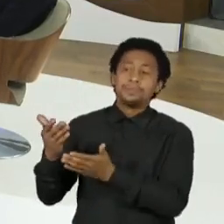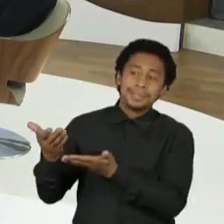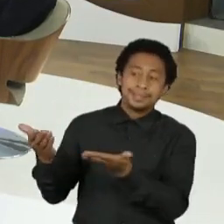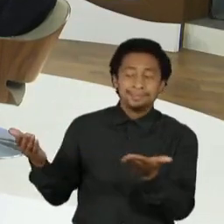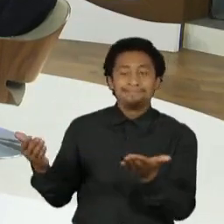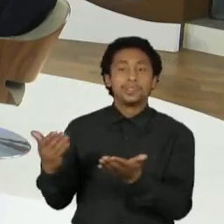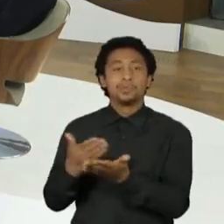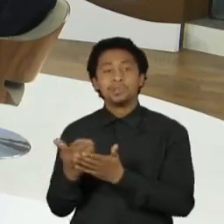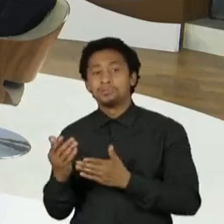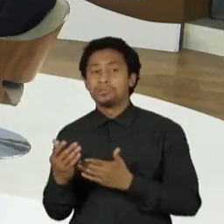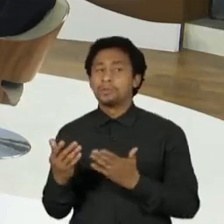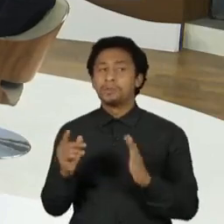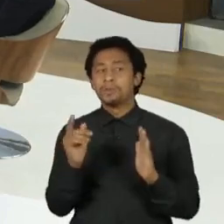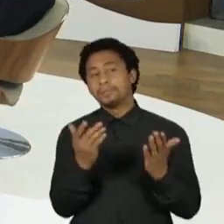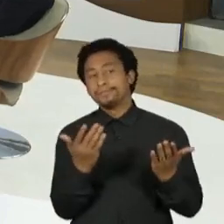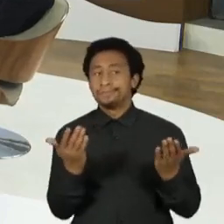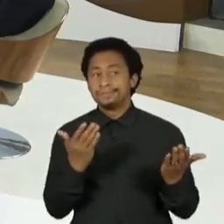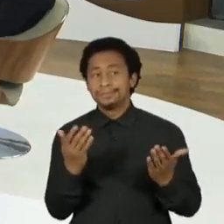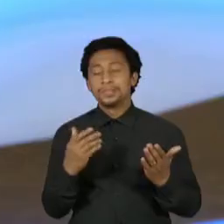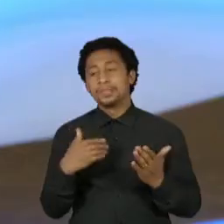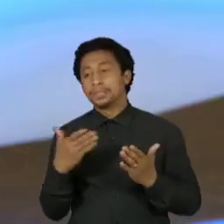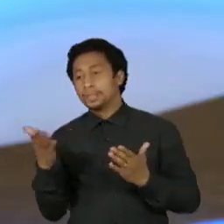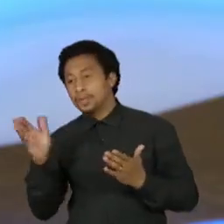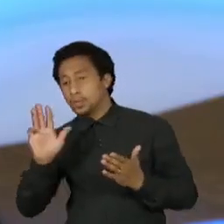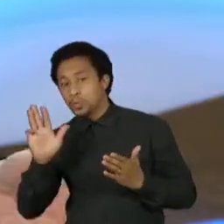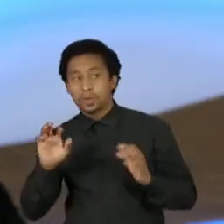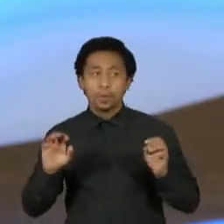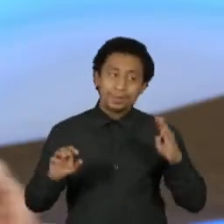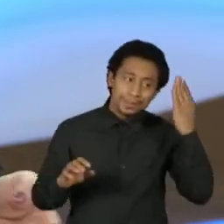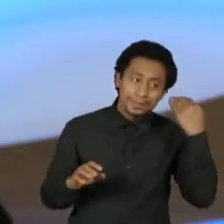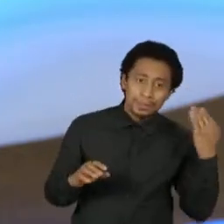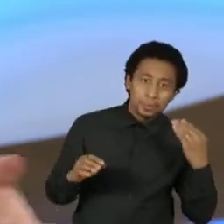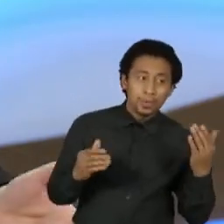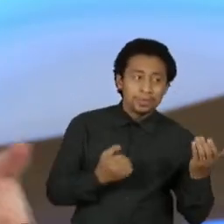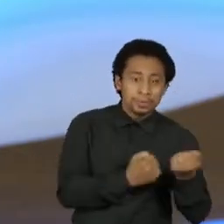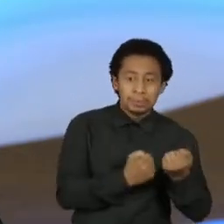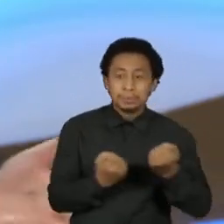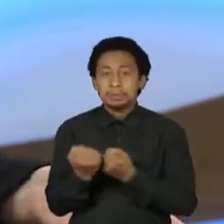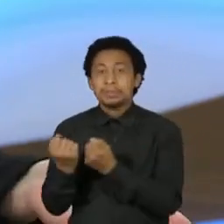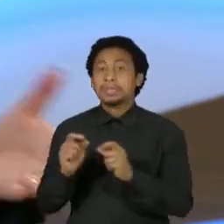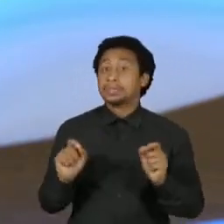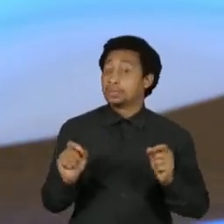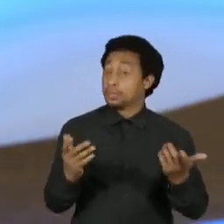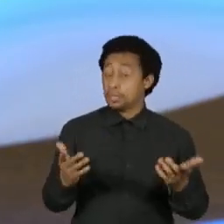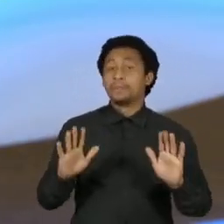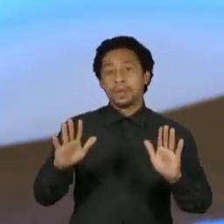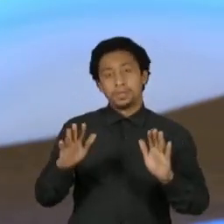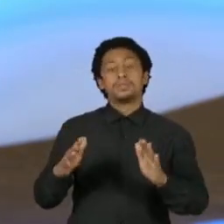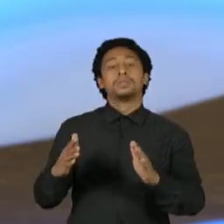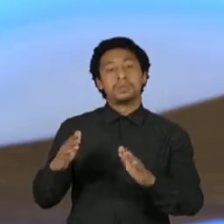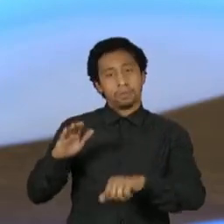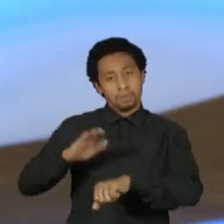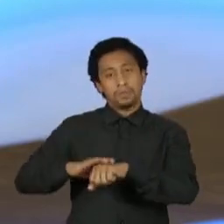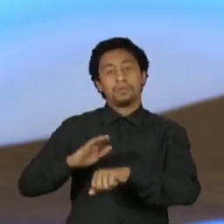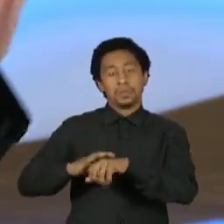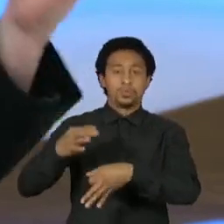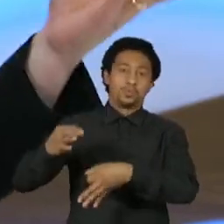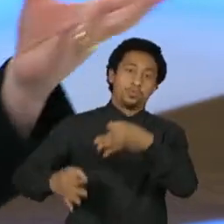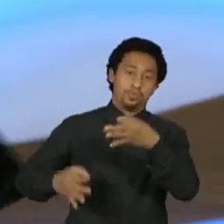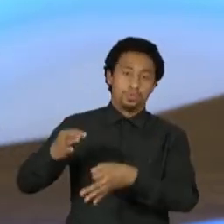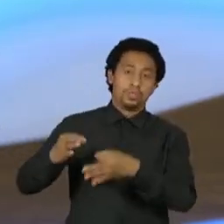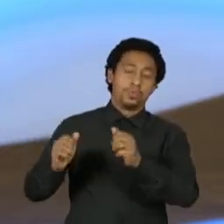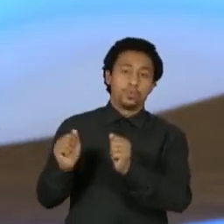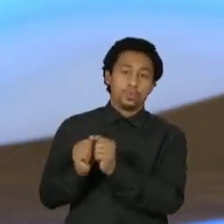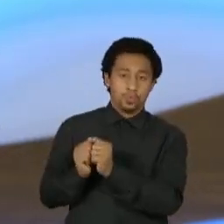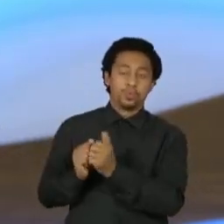já terem participado de outras reuniões a com minha candidatura tanto é que ela foi judicializada por um prefeito no interior de Alagoas